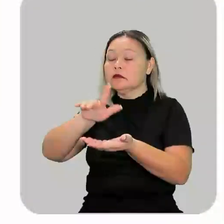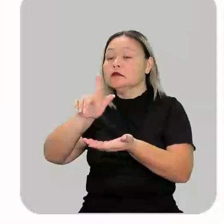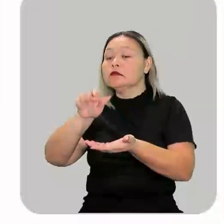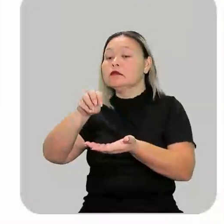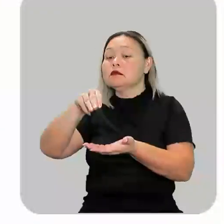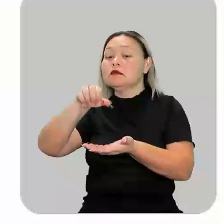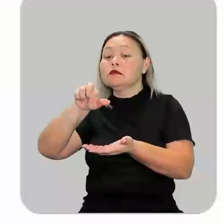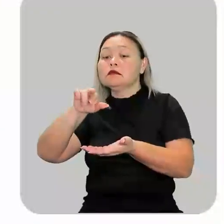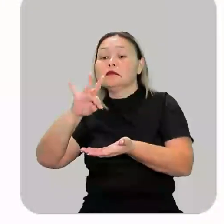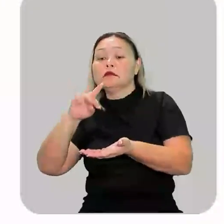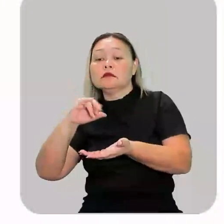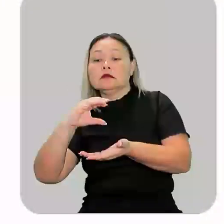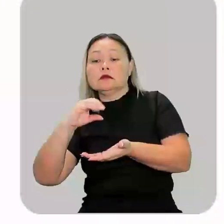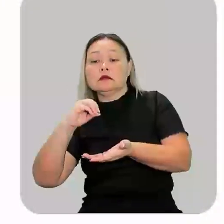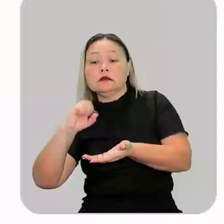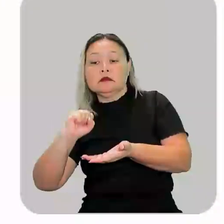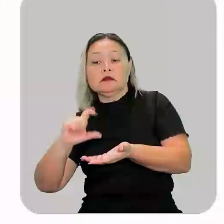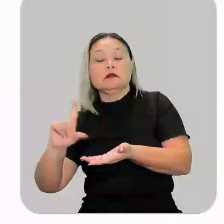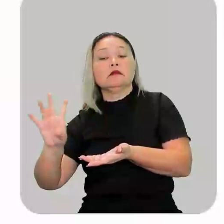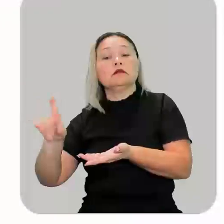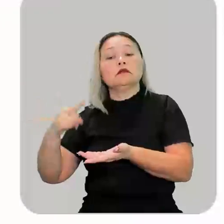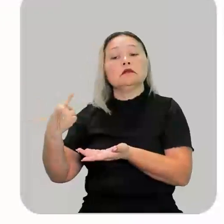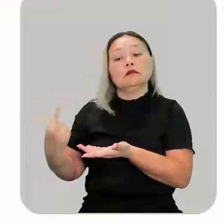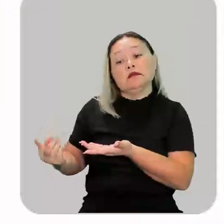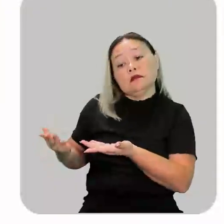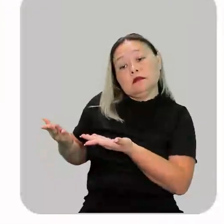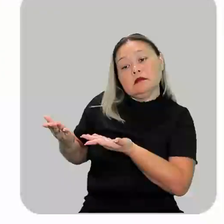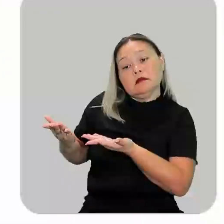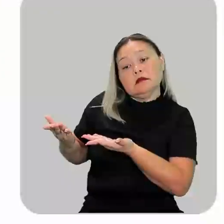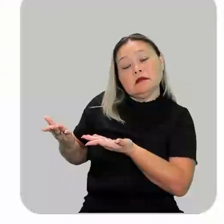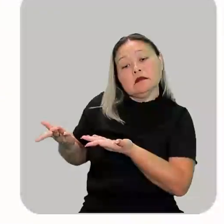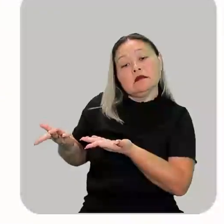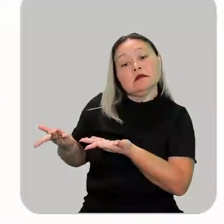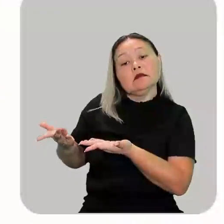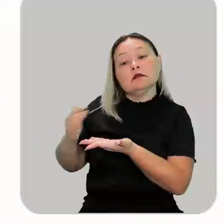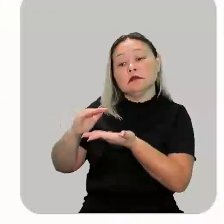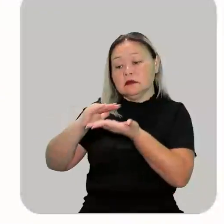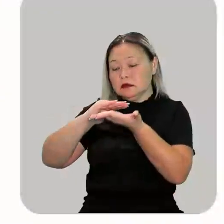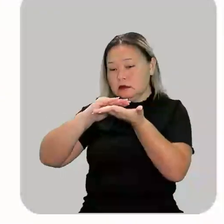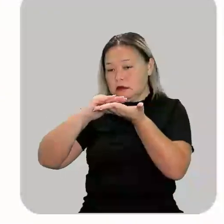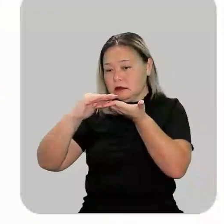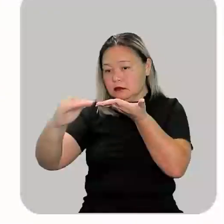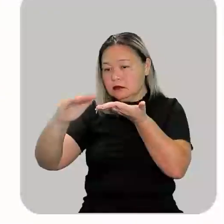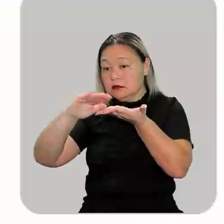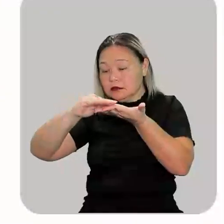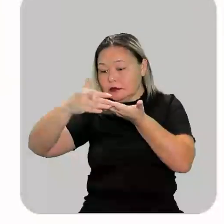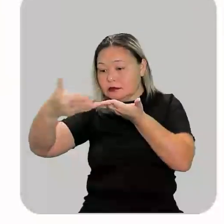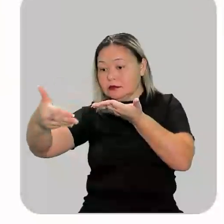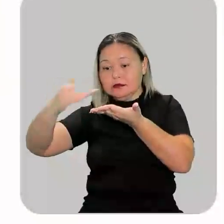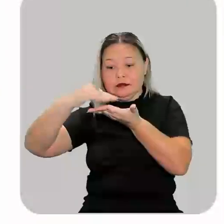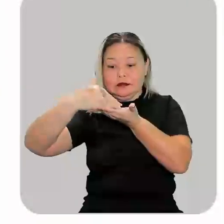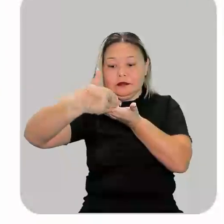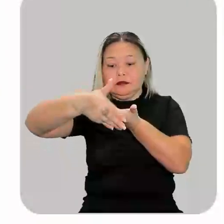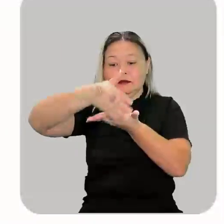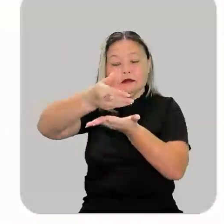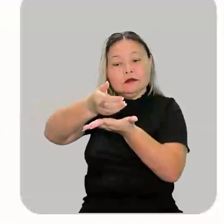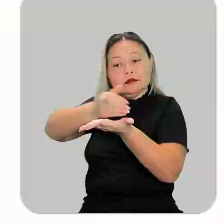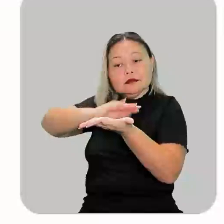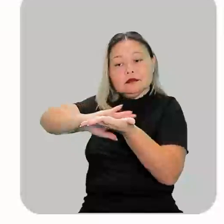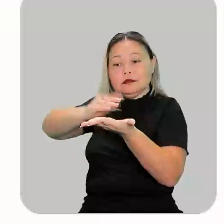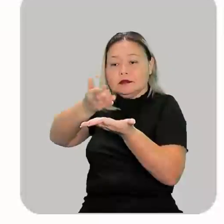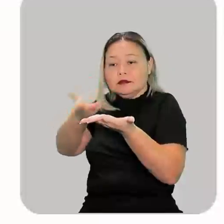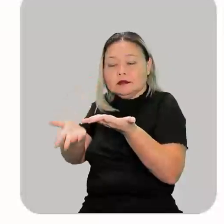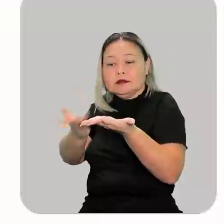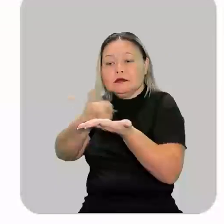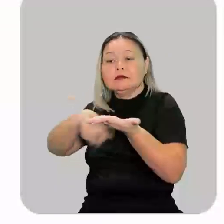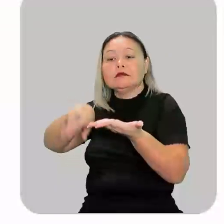sólidos geométricos. planificação de sólidos geométricos. E é claro que isso aí vocês vão lembrar, porque lá no segundo